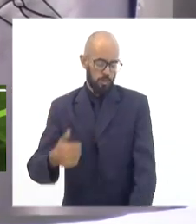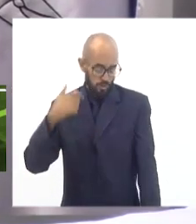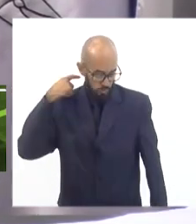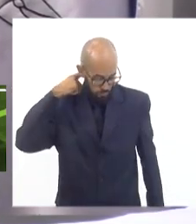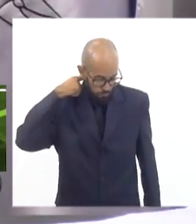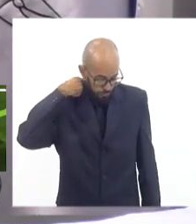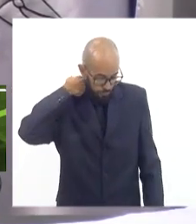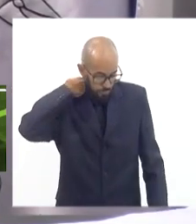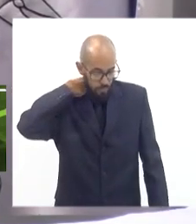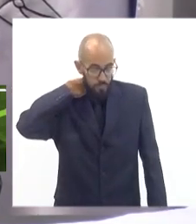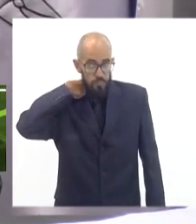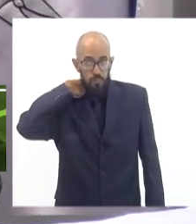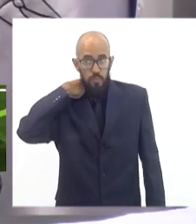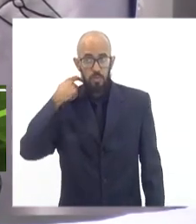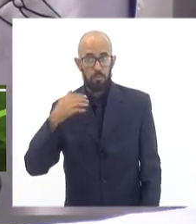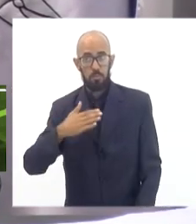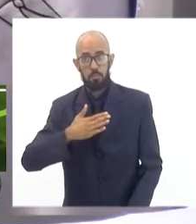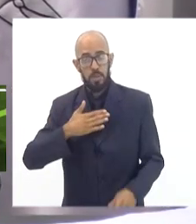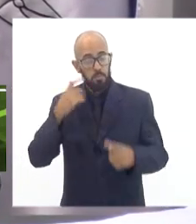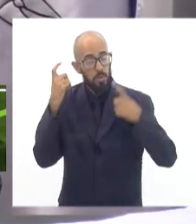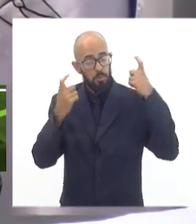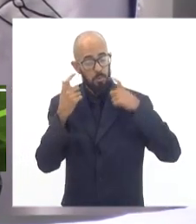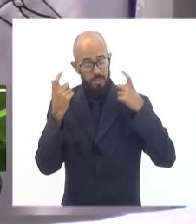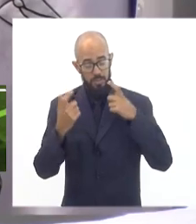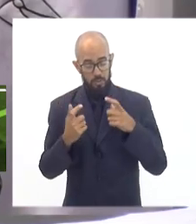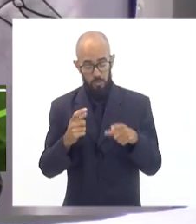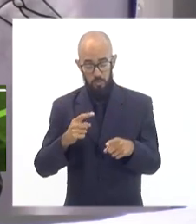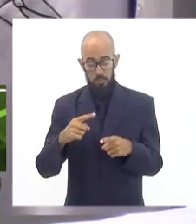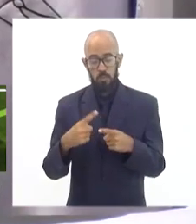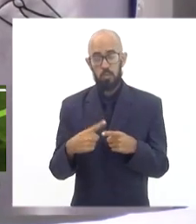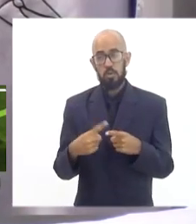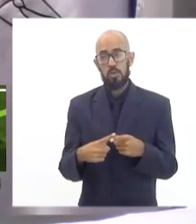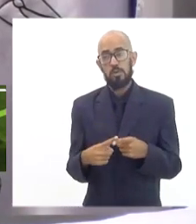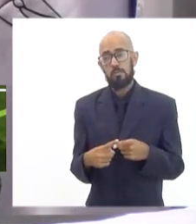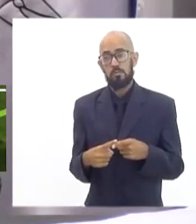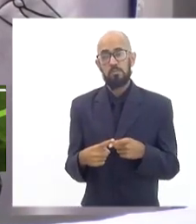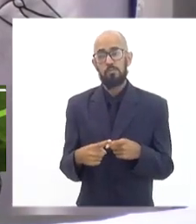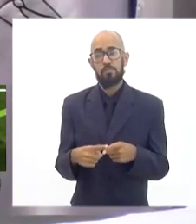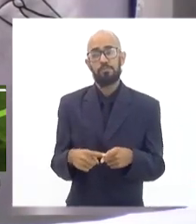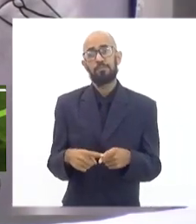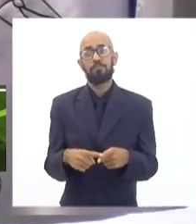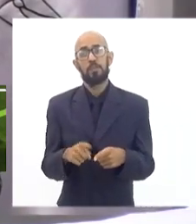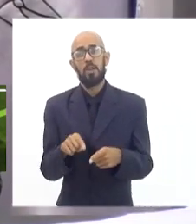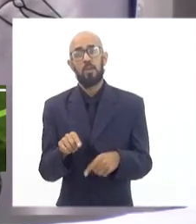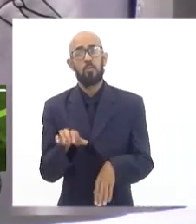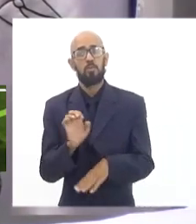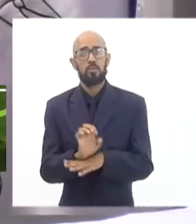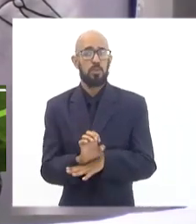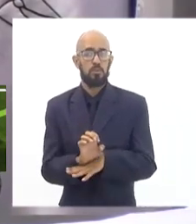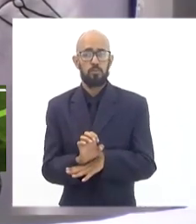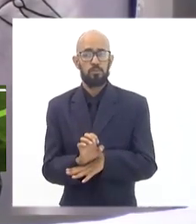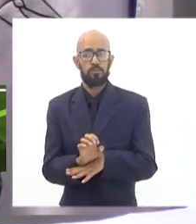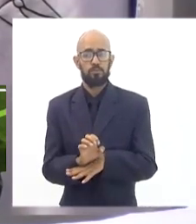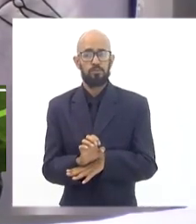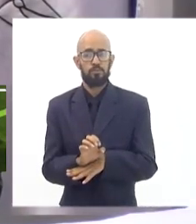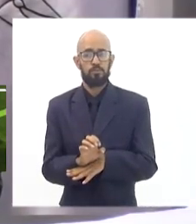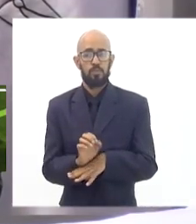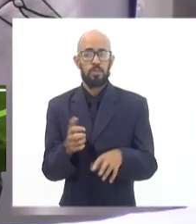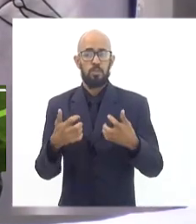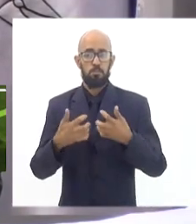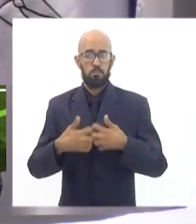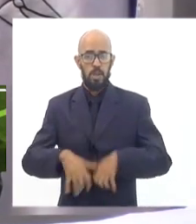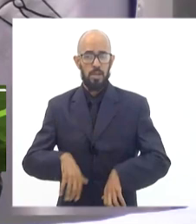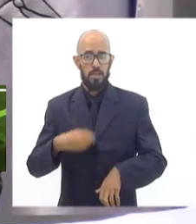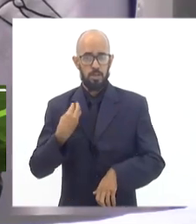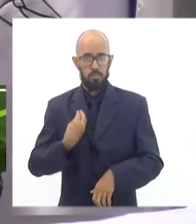mas é eu tô preocupada aí é com estado essa máquina pública